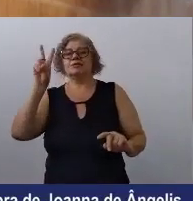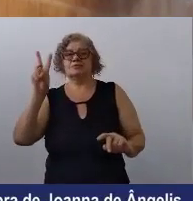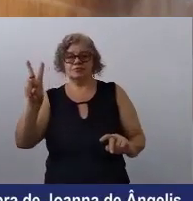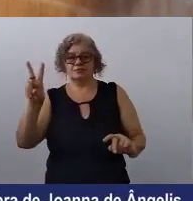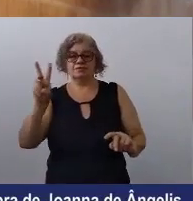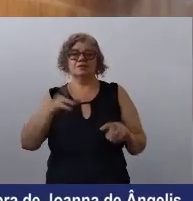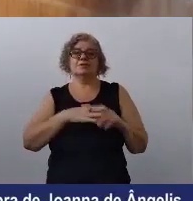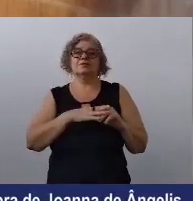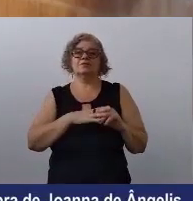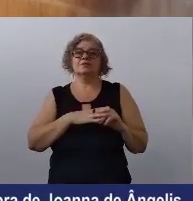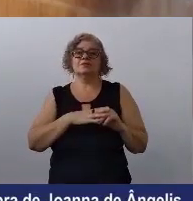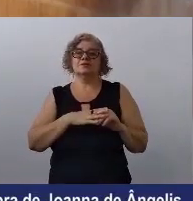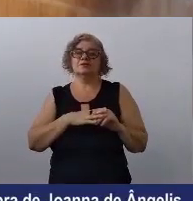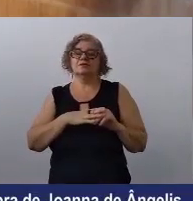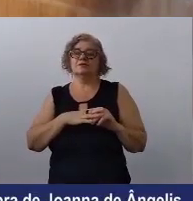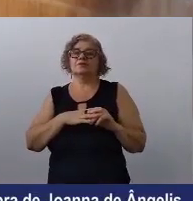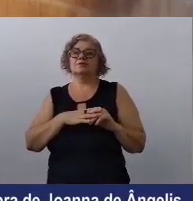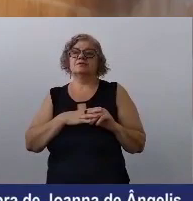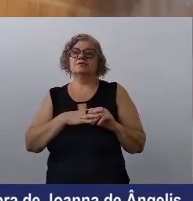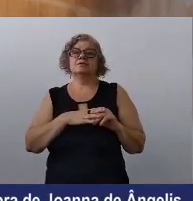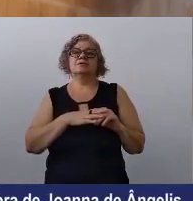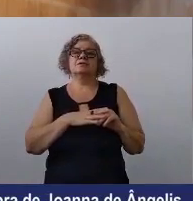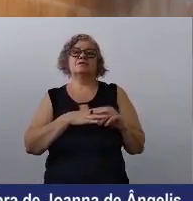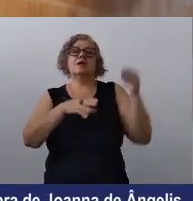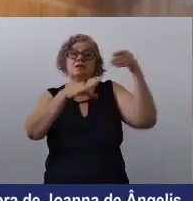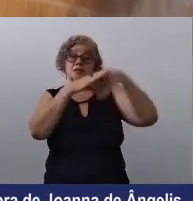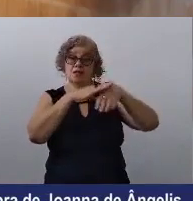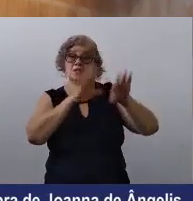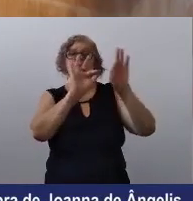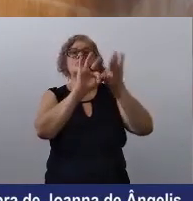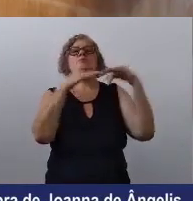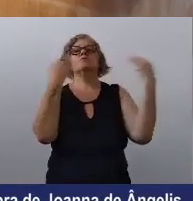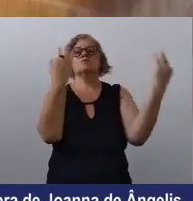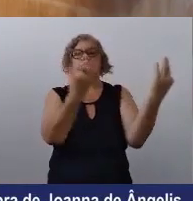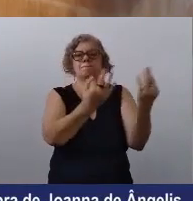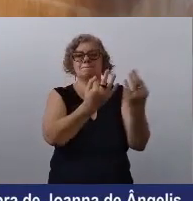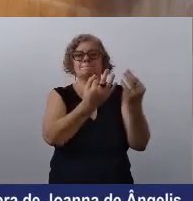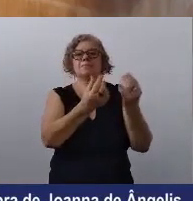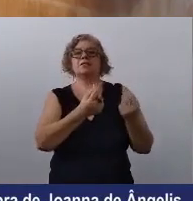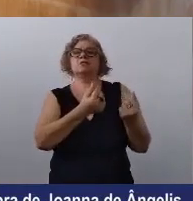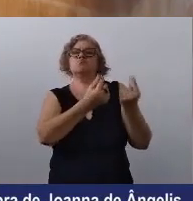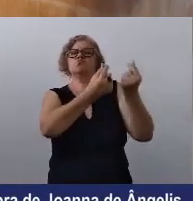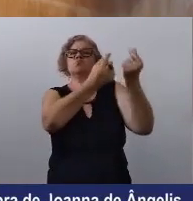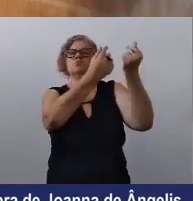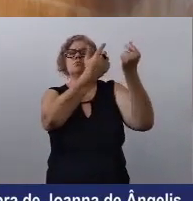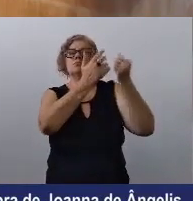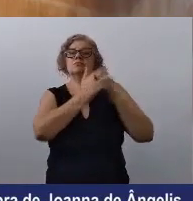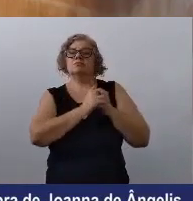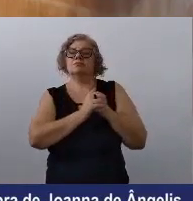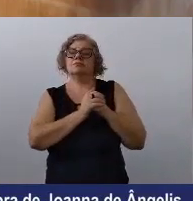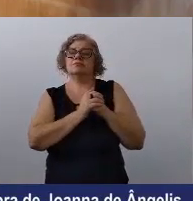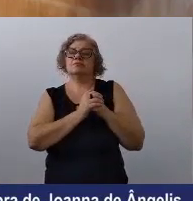1192, como Clara de Ofreduti, dentro de uma família abastada, nobre,